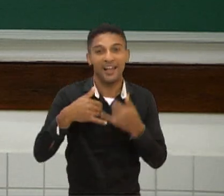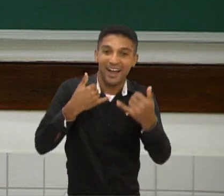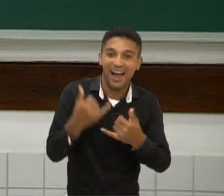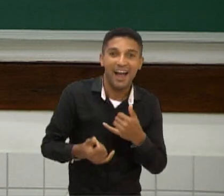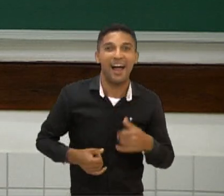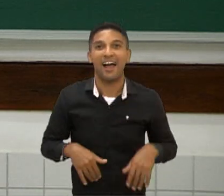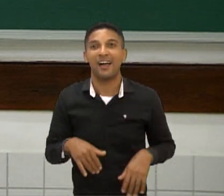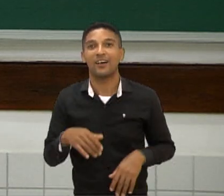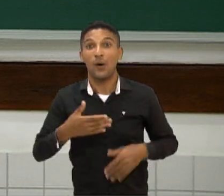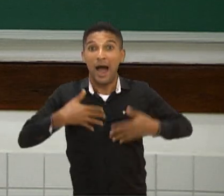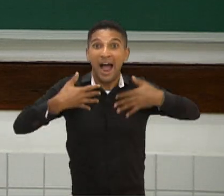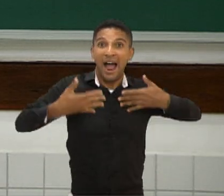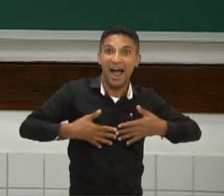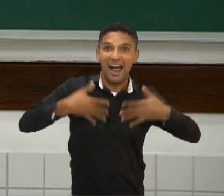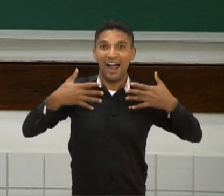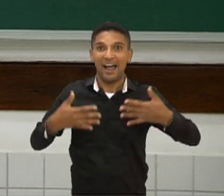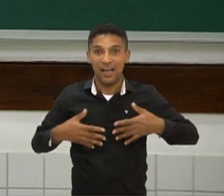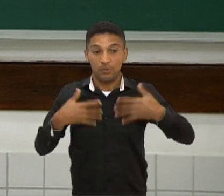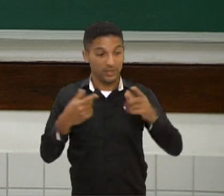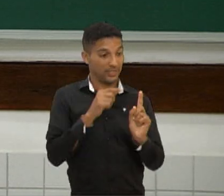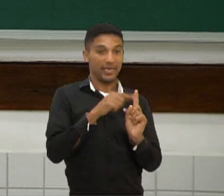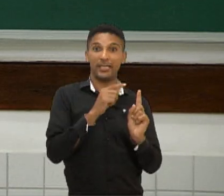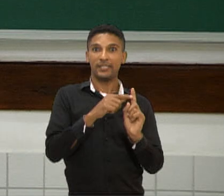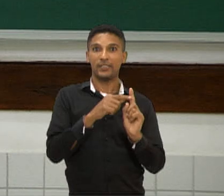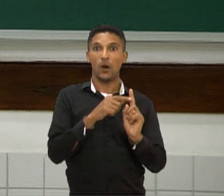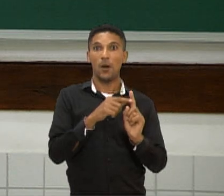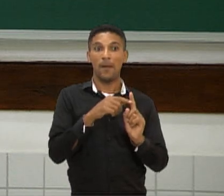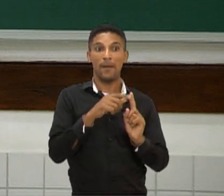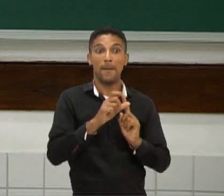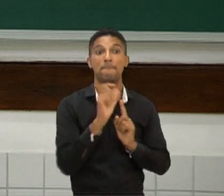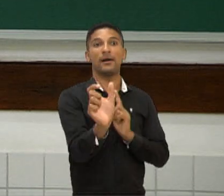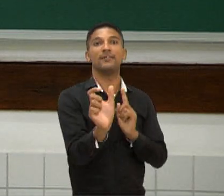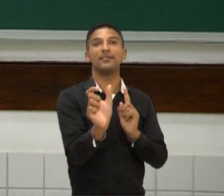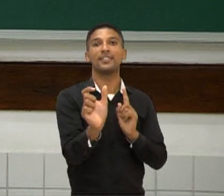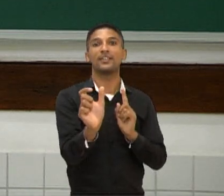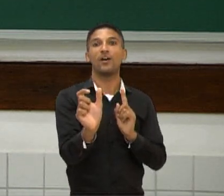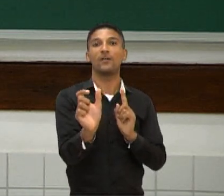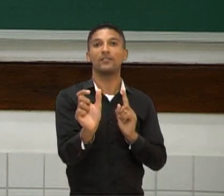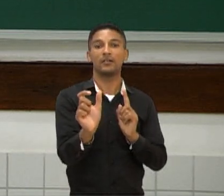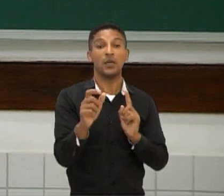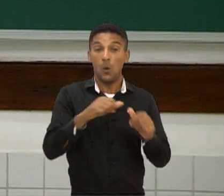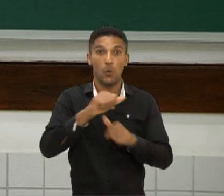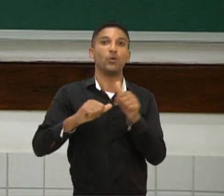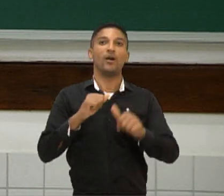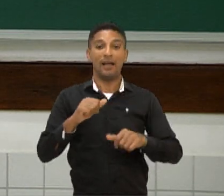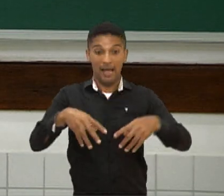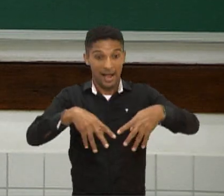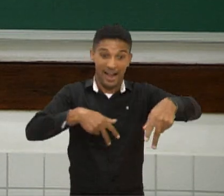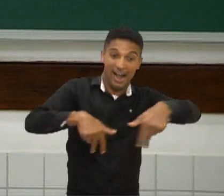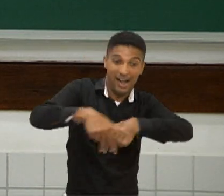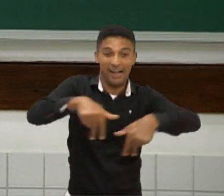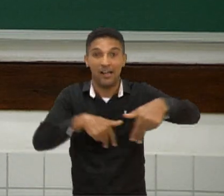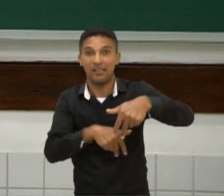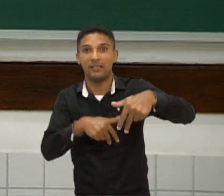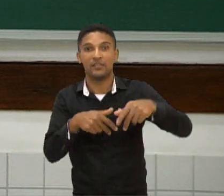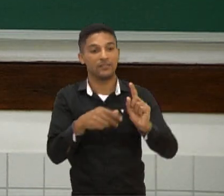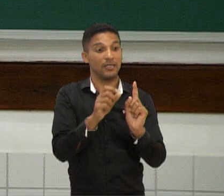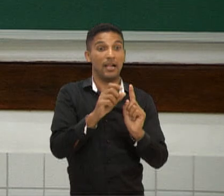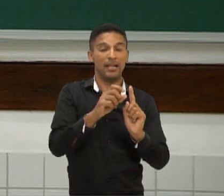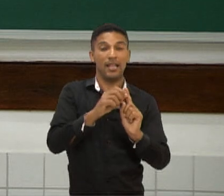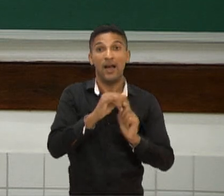quer alegria. Então aquela coisa super séria, passos rígidos, o povo foi mudando isso,